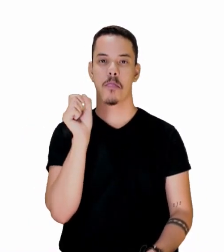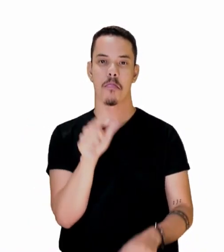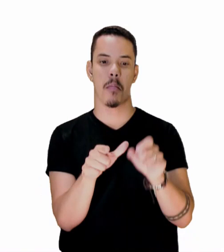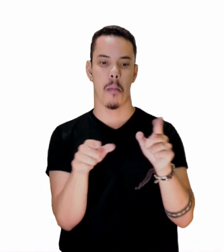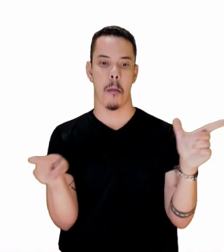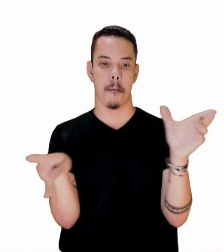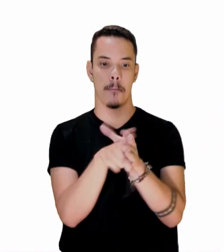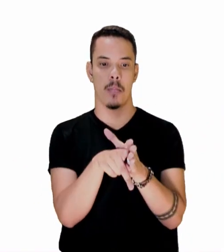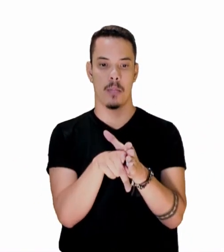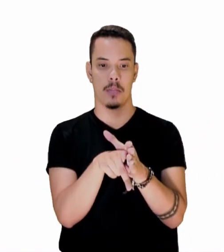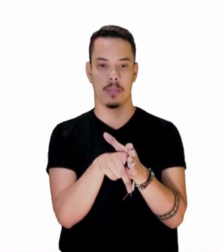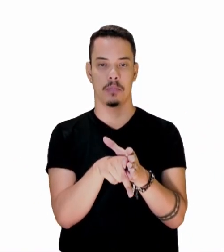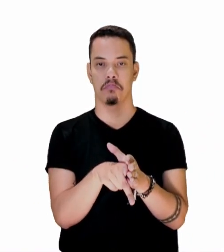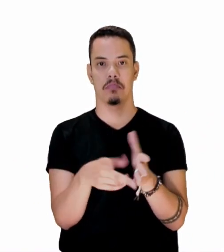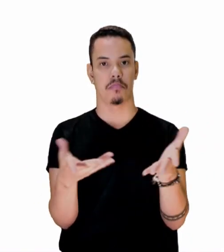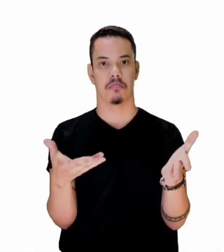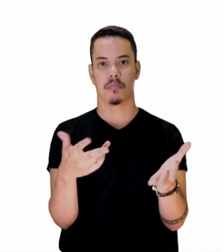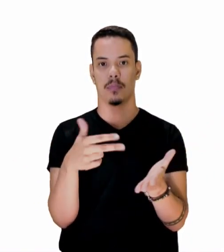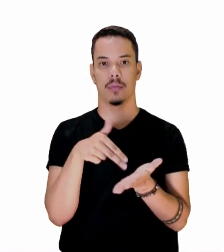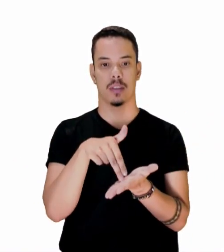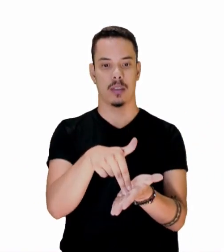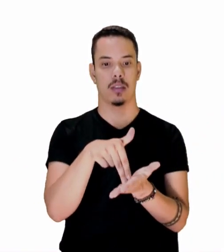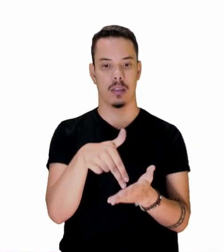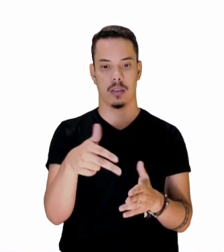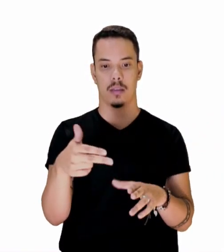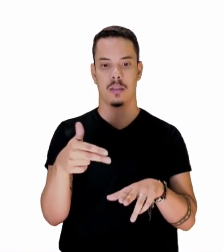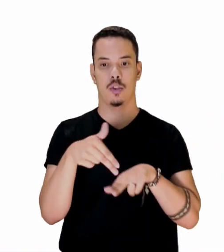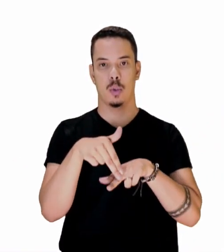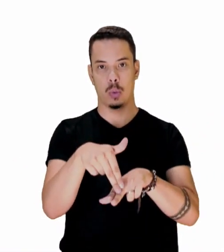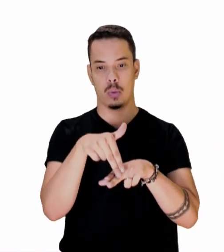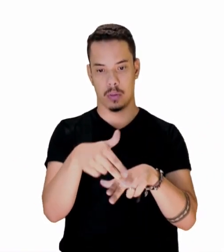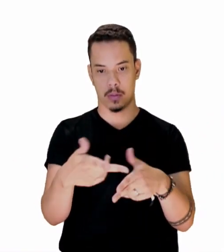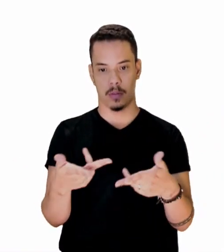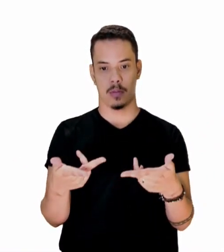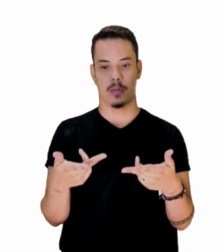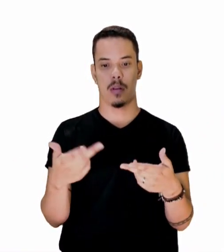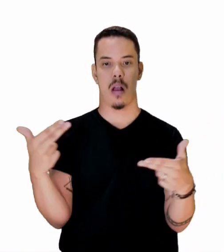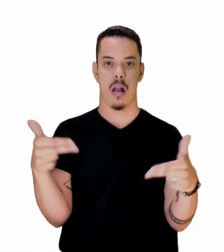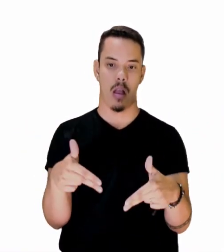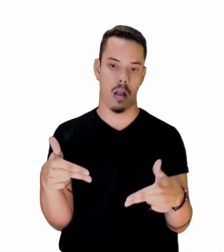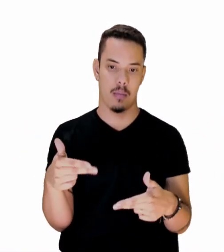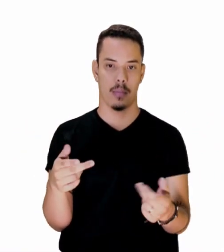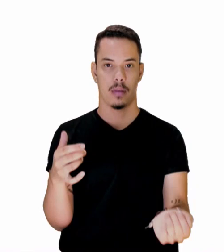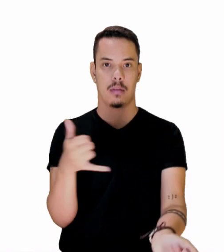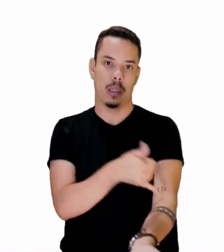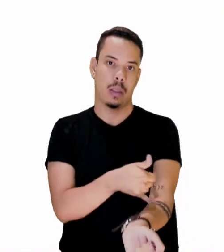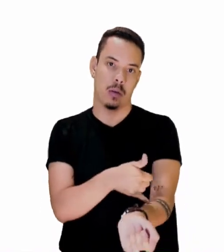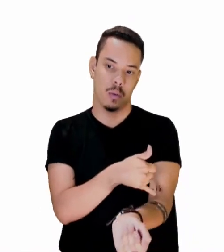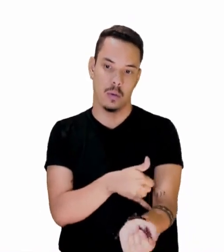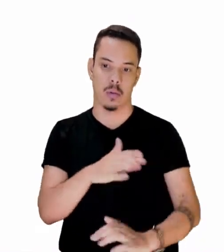né? Até no caso do esquetista, sufista, raps, tatuadores. Belezinha?